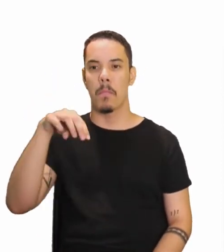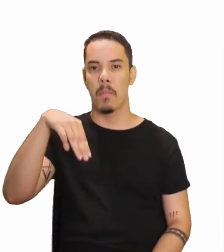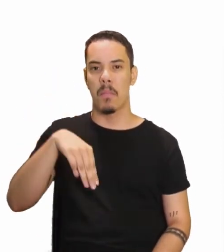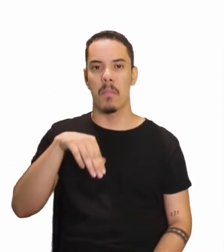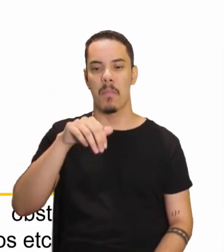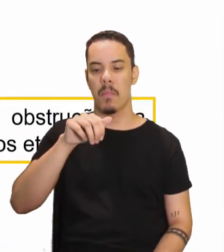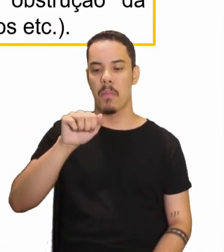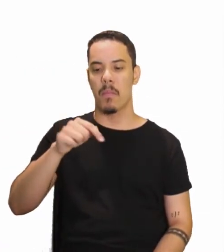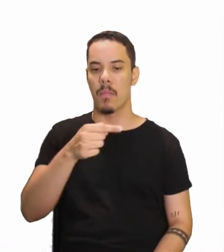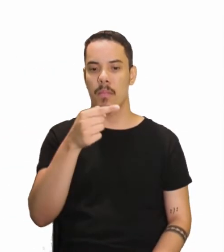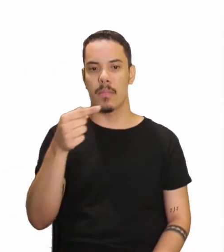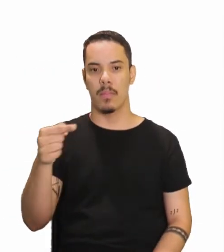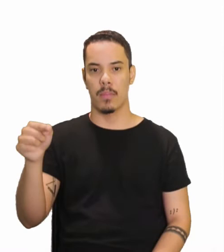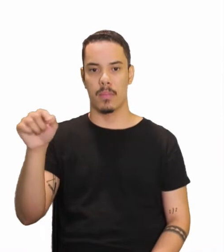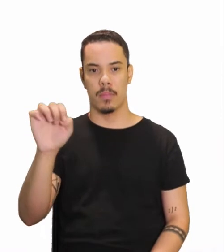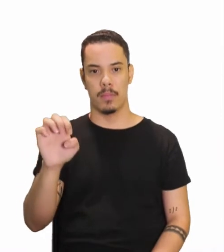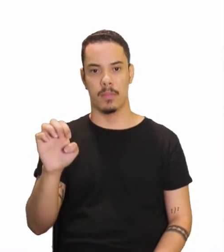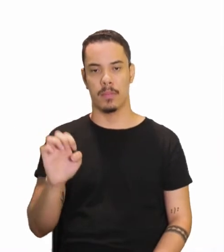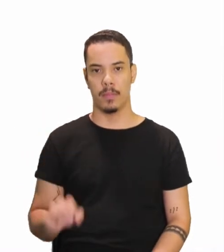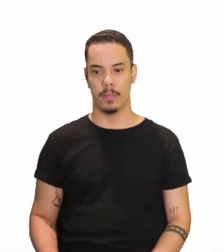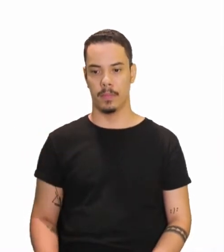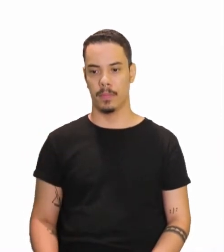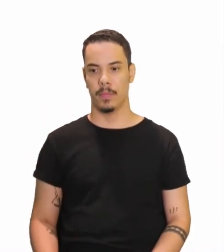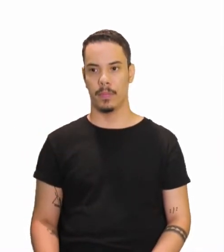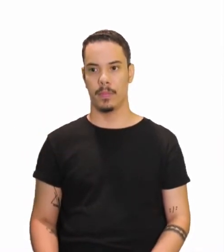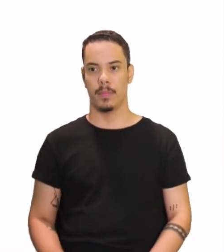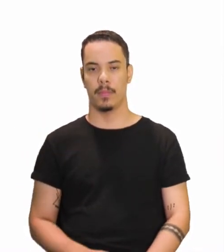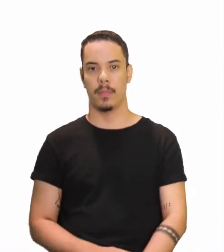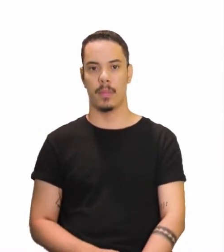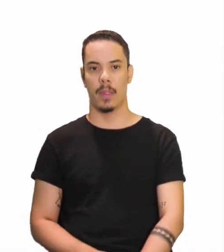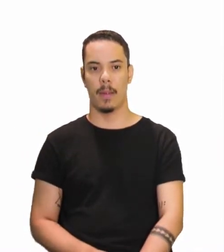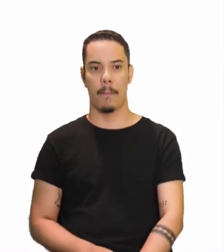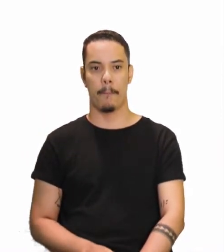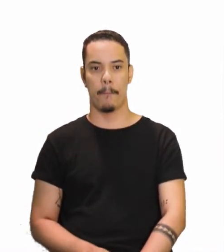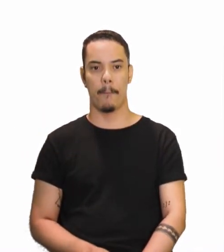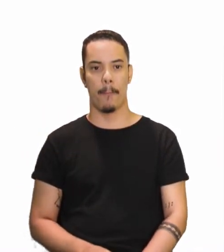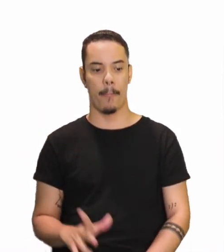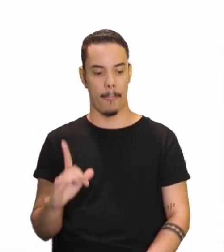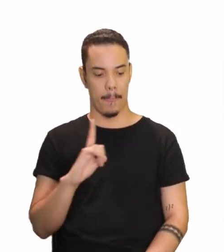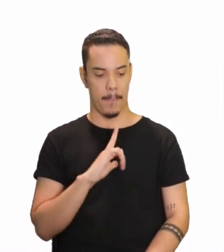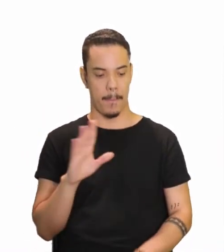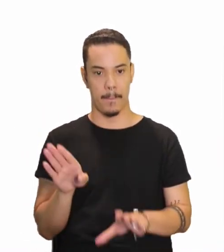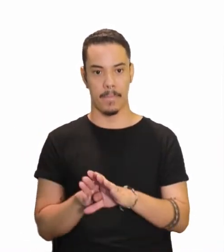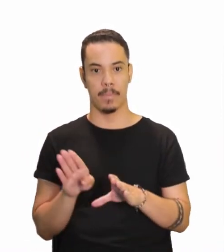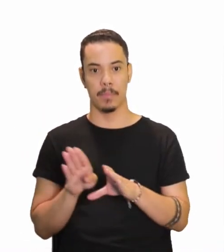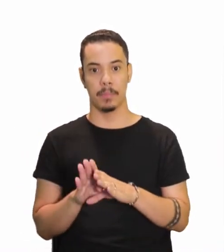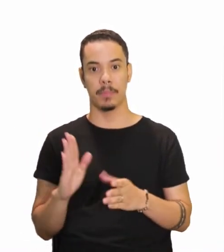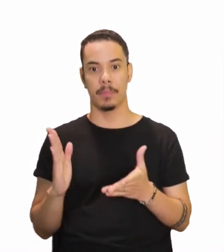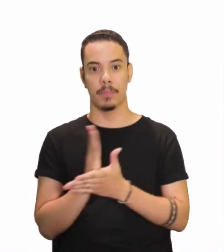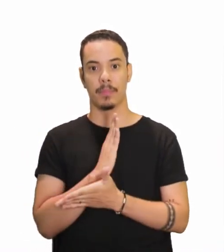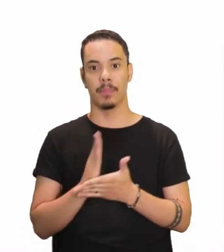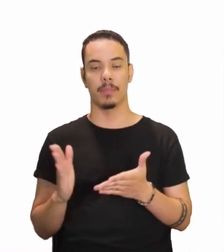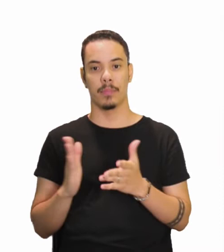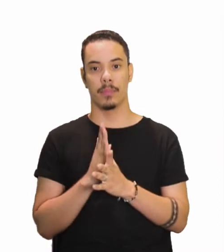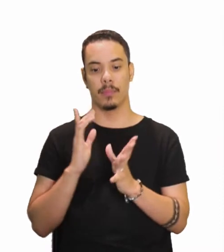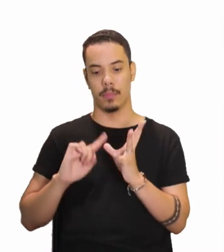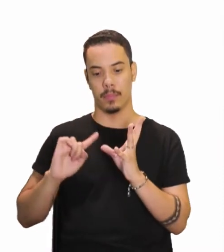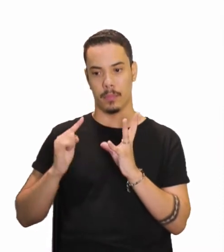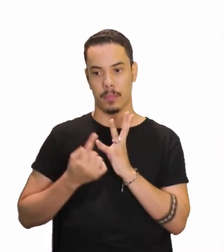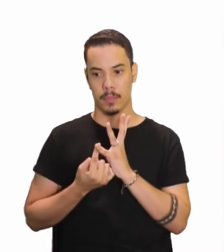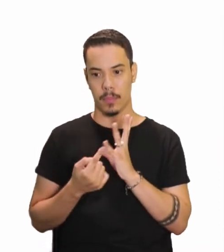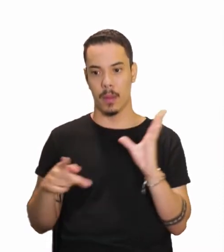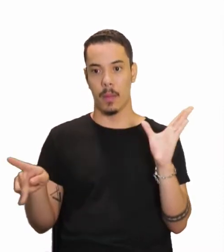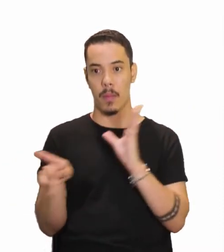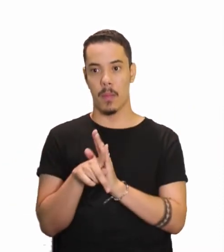certo? Nasal, o som nasalizado. Beleza, agora nós também temos aí os fonemas consonatais, são